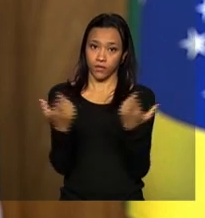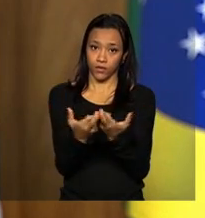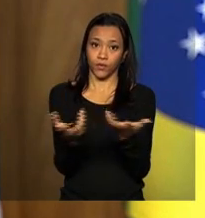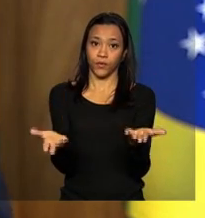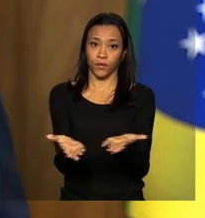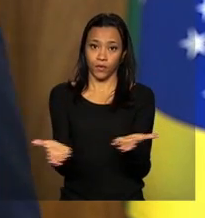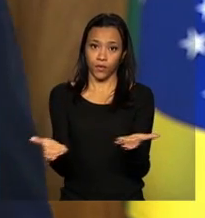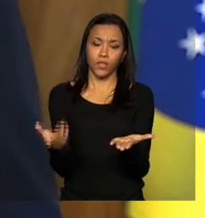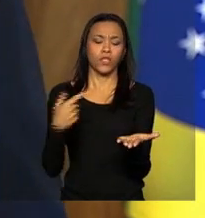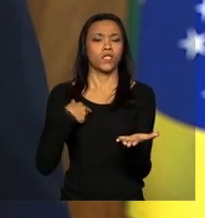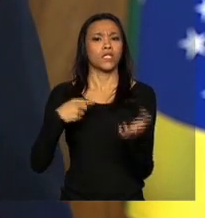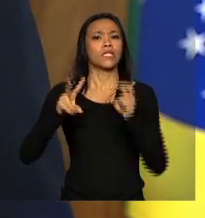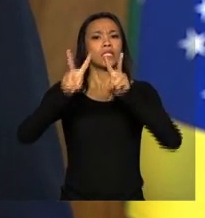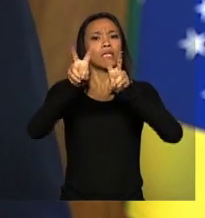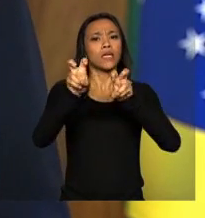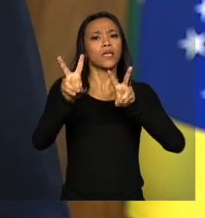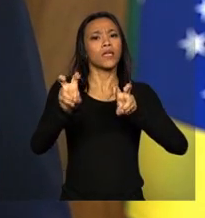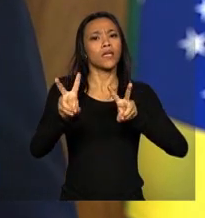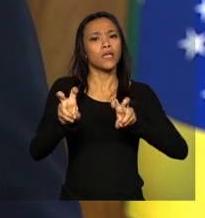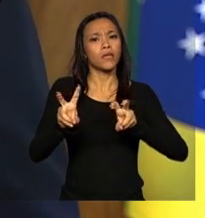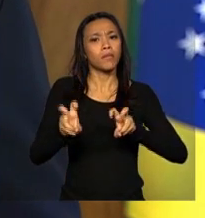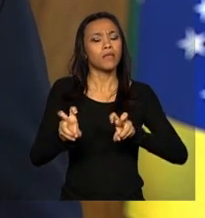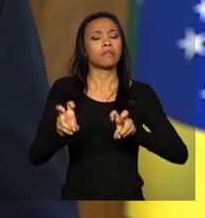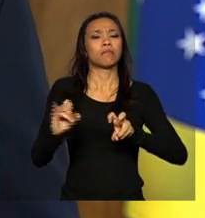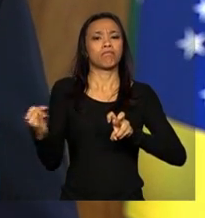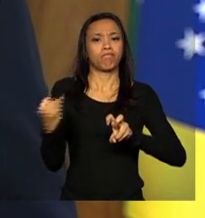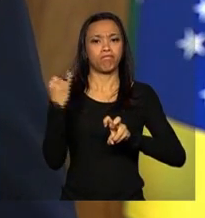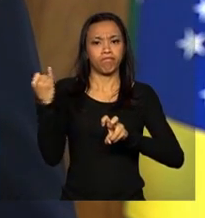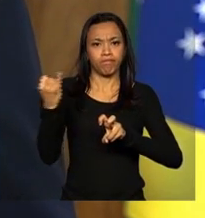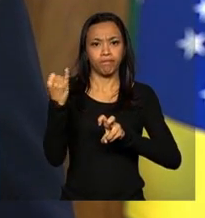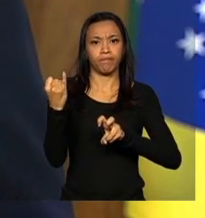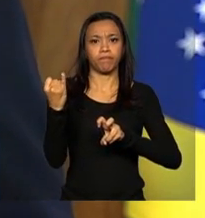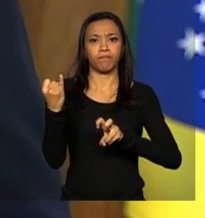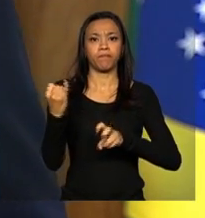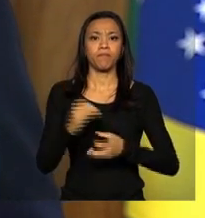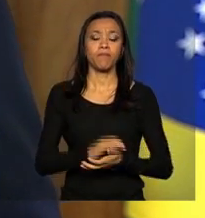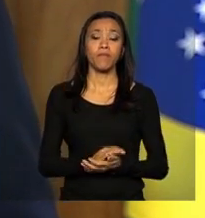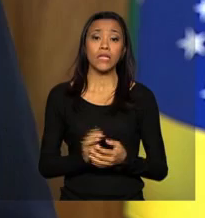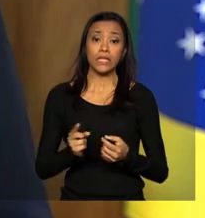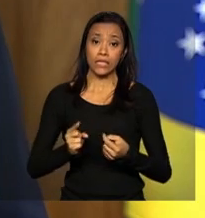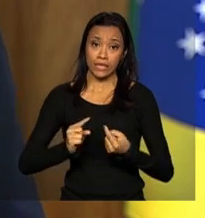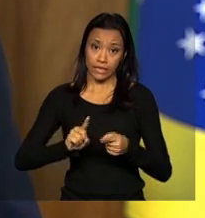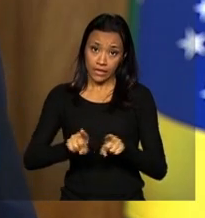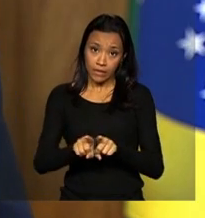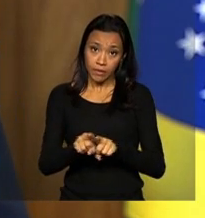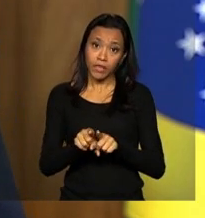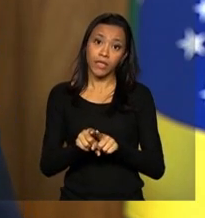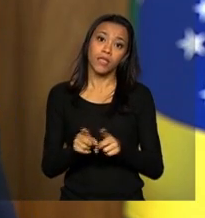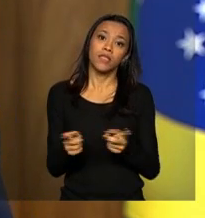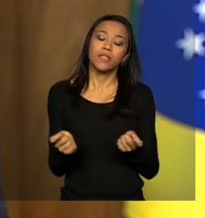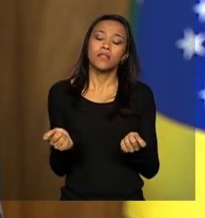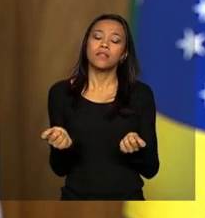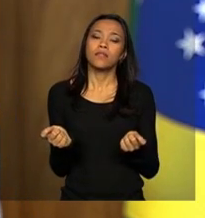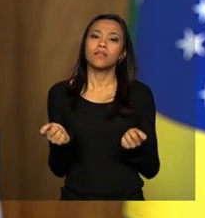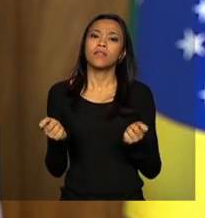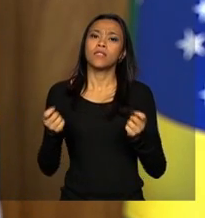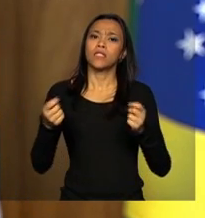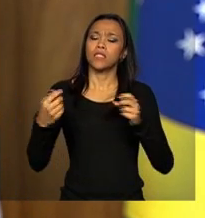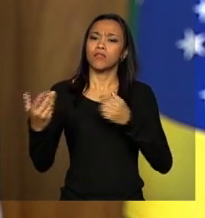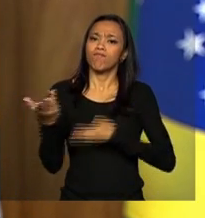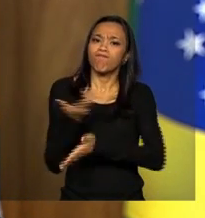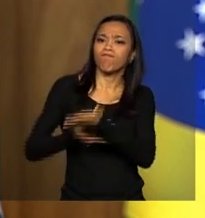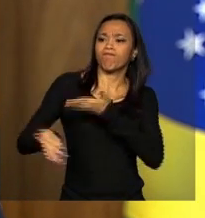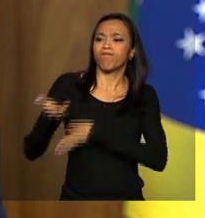os assuntos bilaterais relacionados com primeiro, a possibilidade de continuar aprofundando o